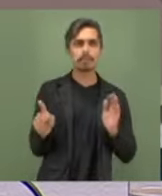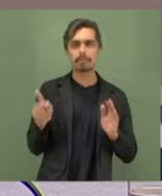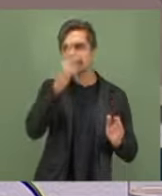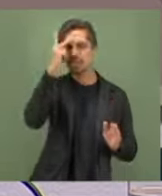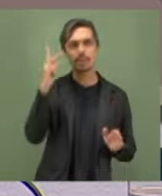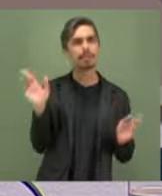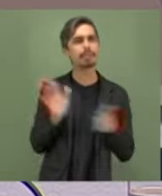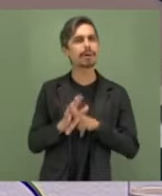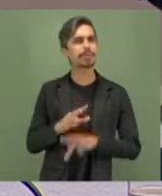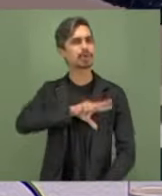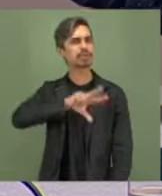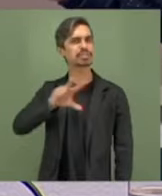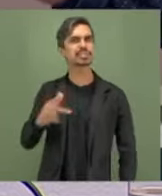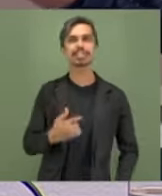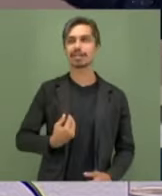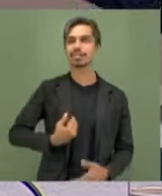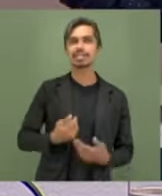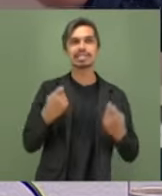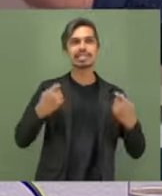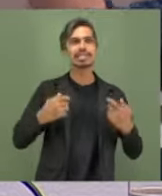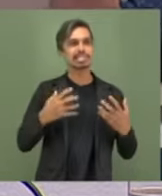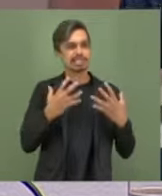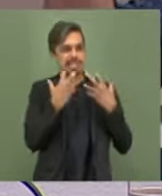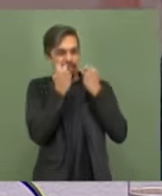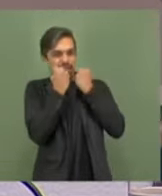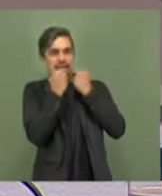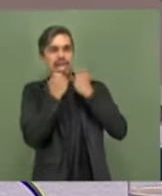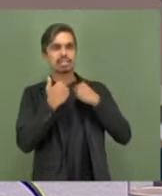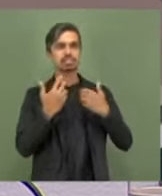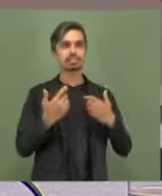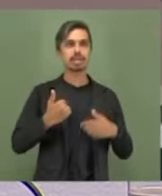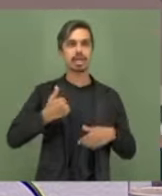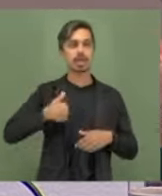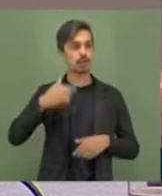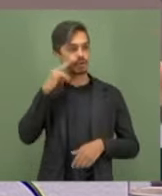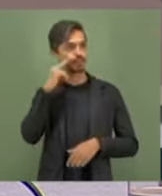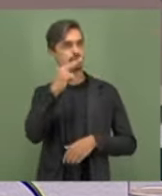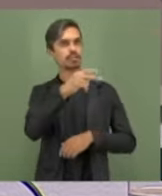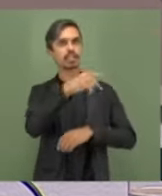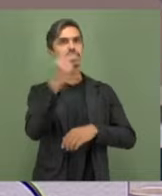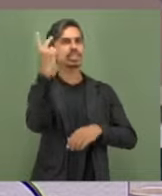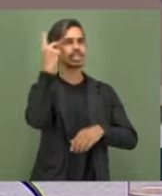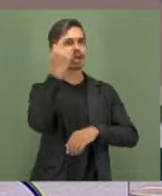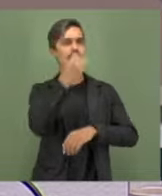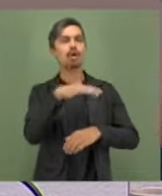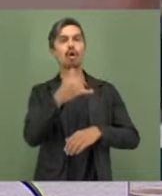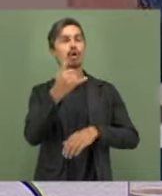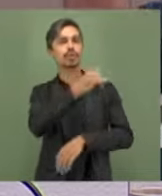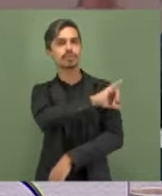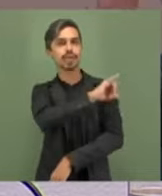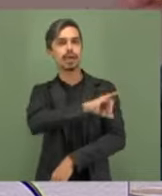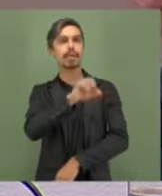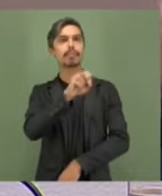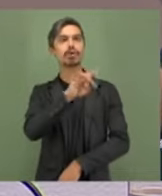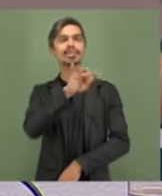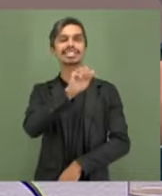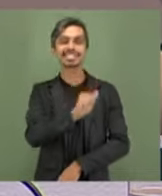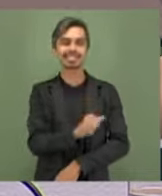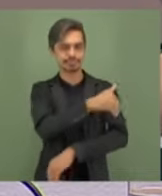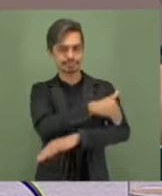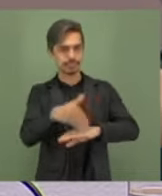que fui subir no caminhão na Paulista, no Rio de Janeiro, e falei, porque as pessoas querem ouvir as vozes de fora.